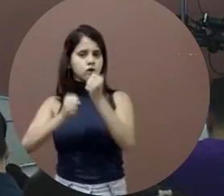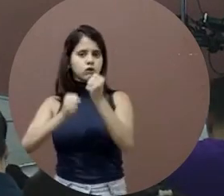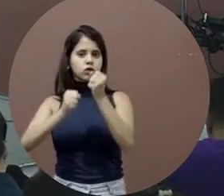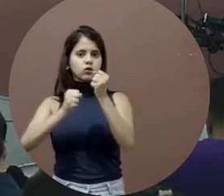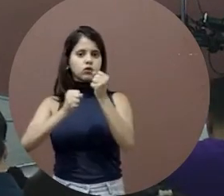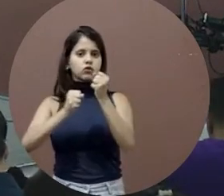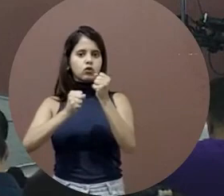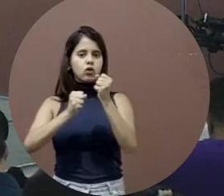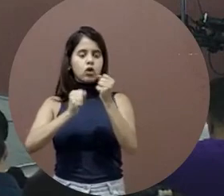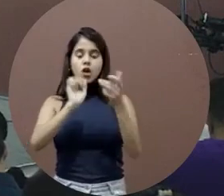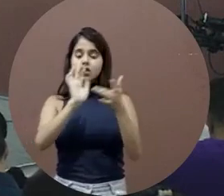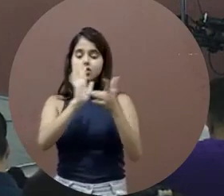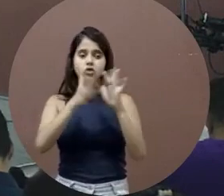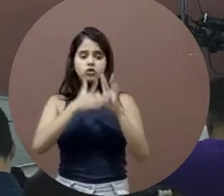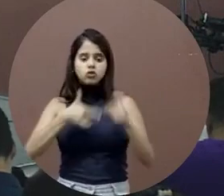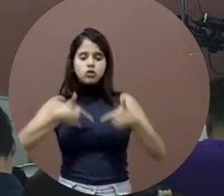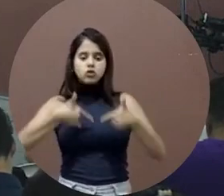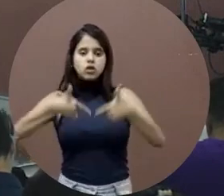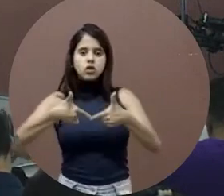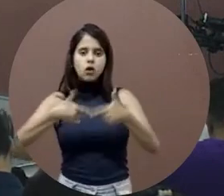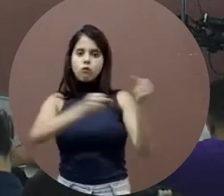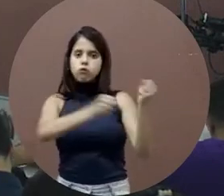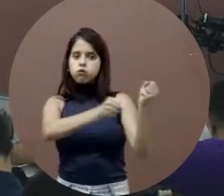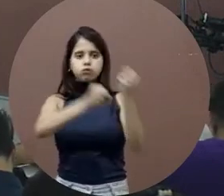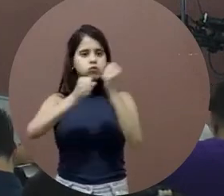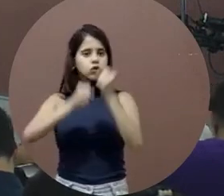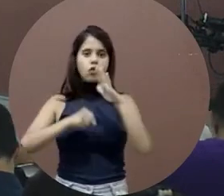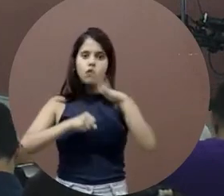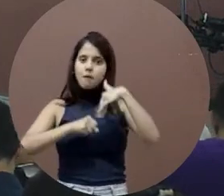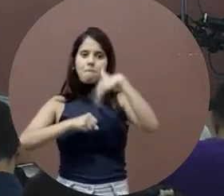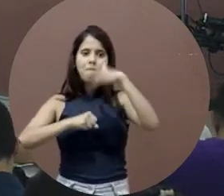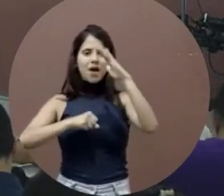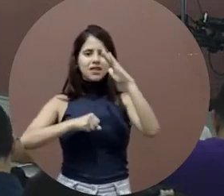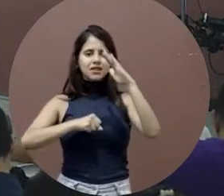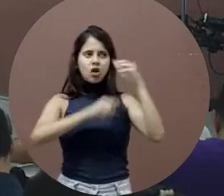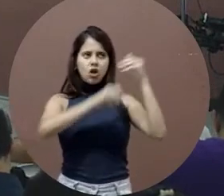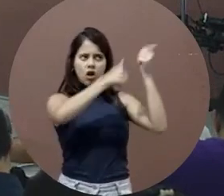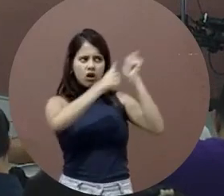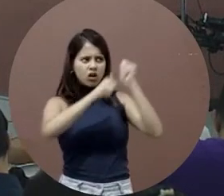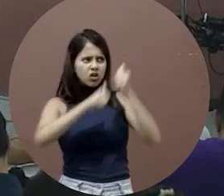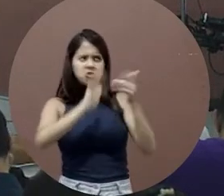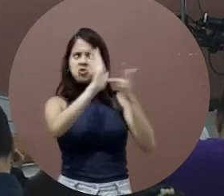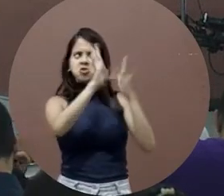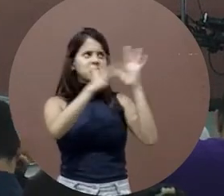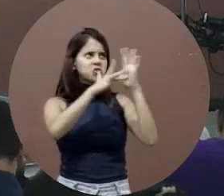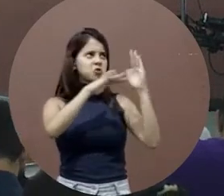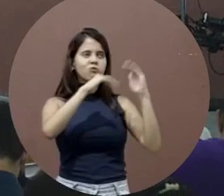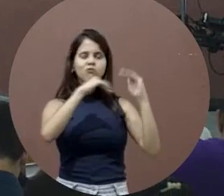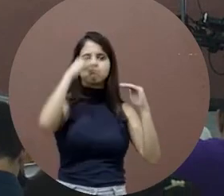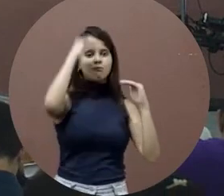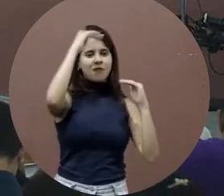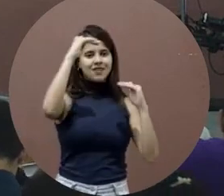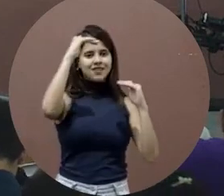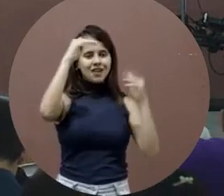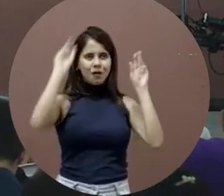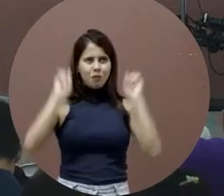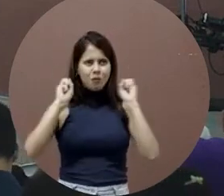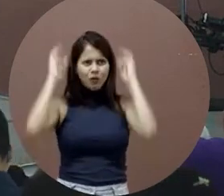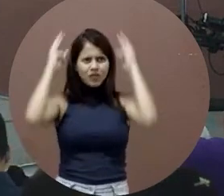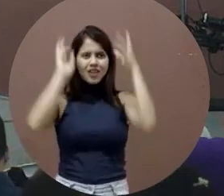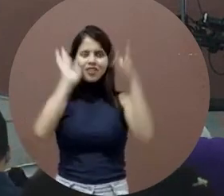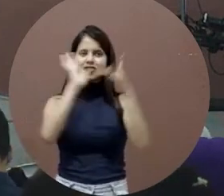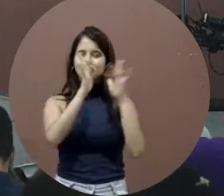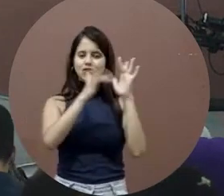sua obra em relação aos profetas, aos anjos, a Moisés,